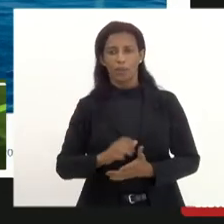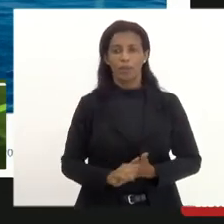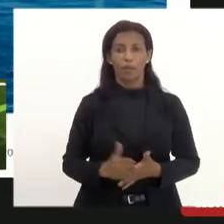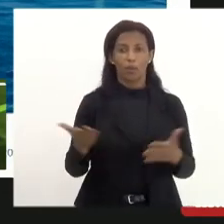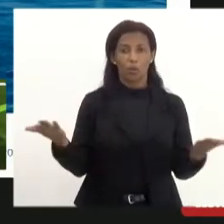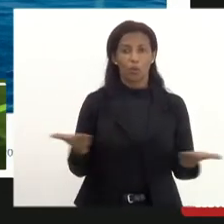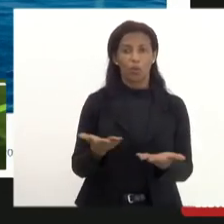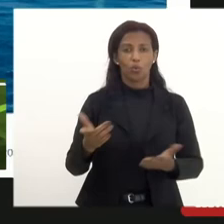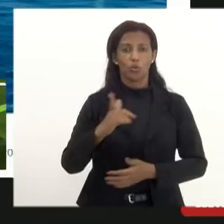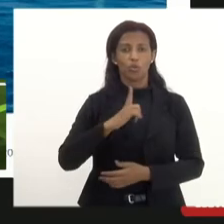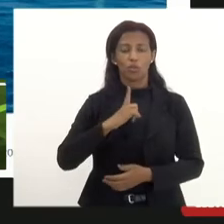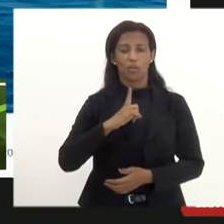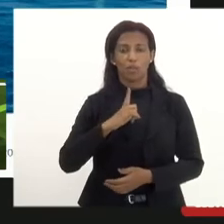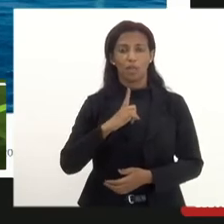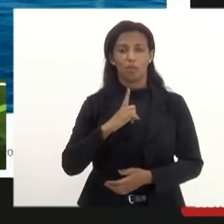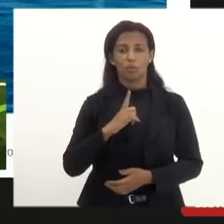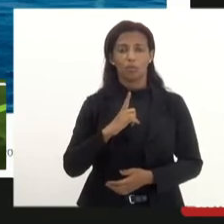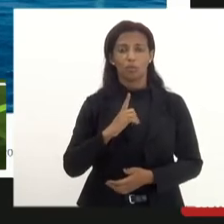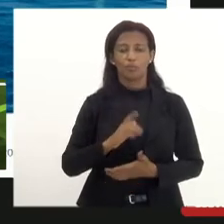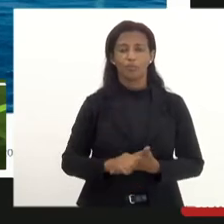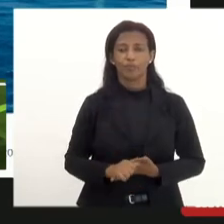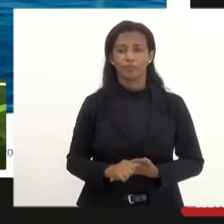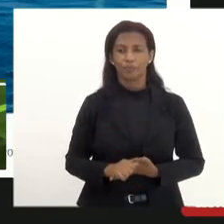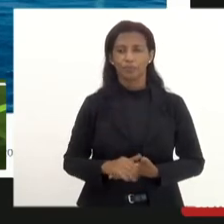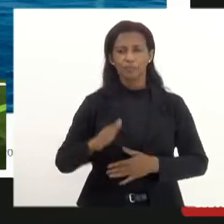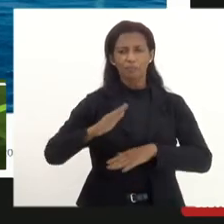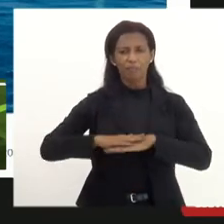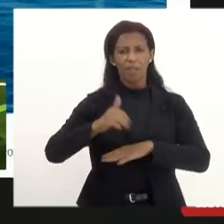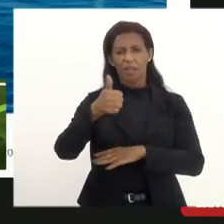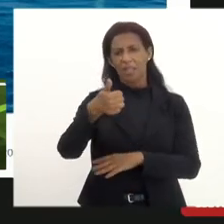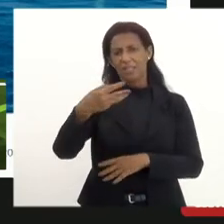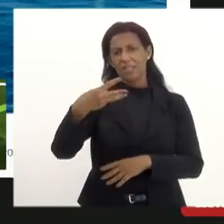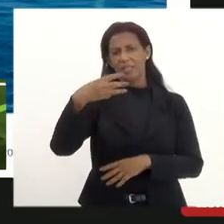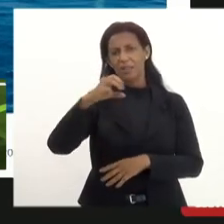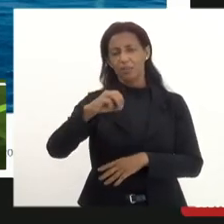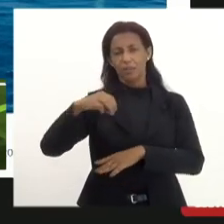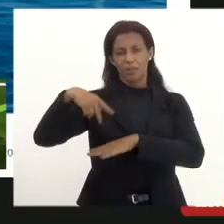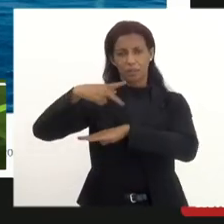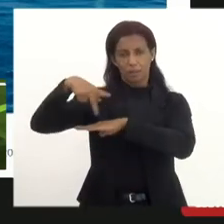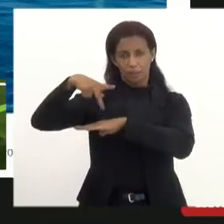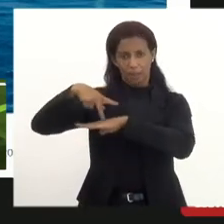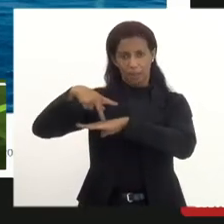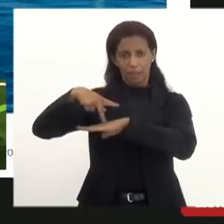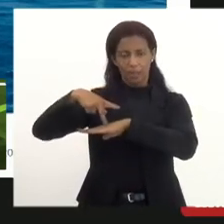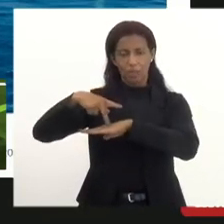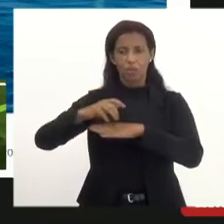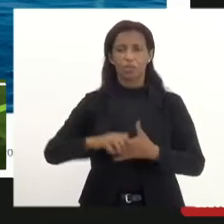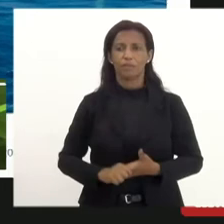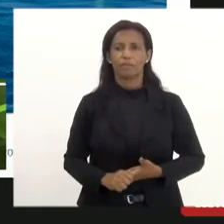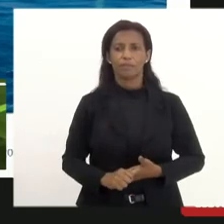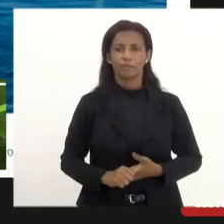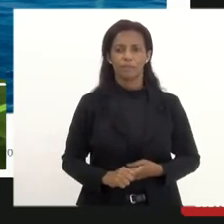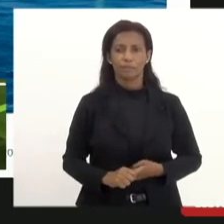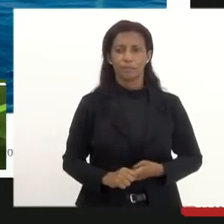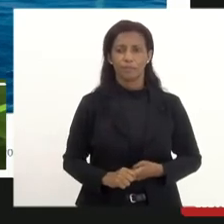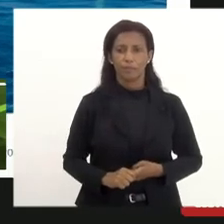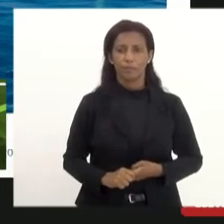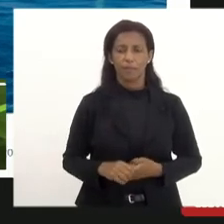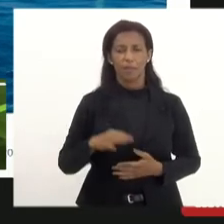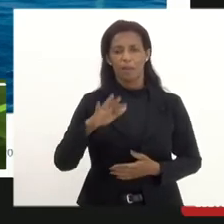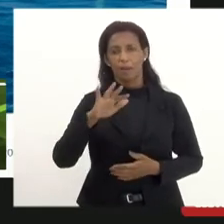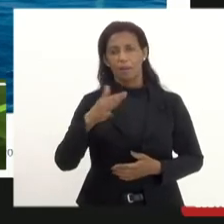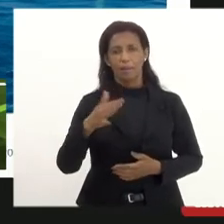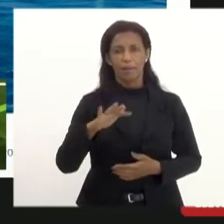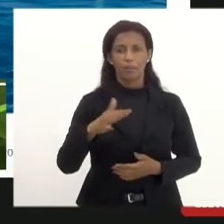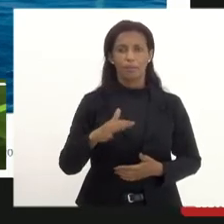nós temos a operação em mais de 130 países, contando para essa